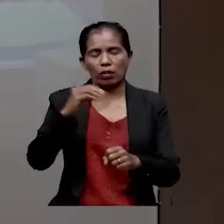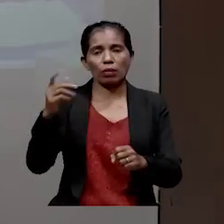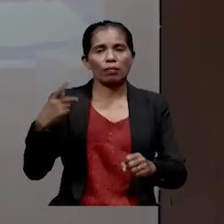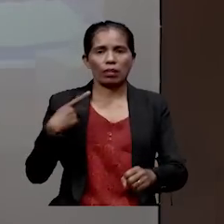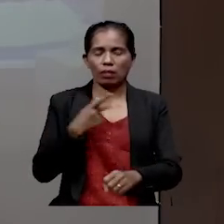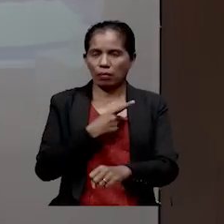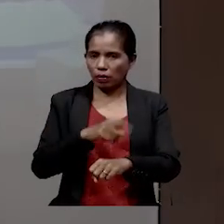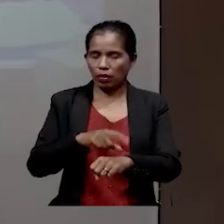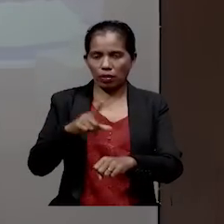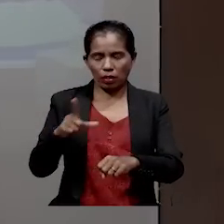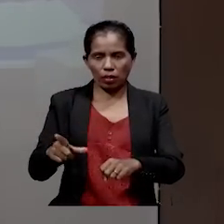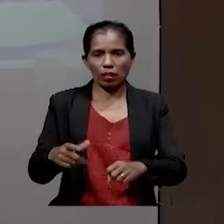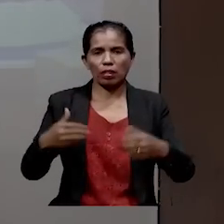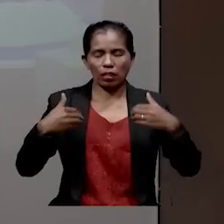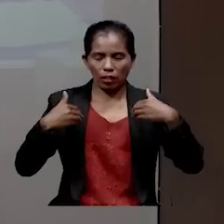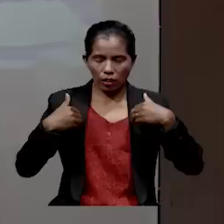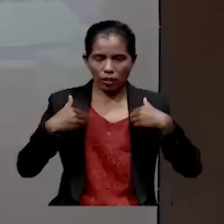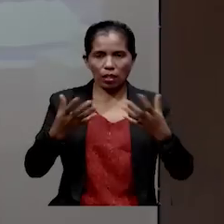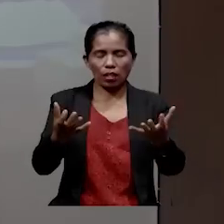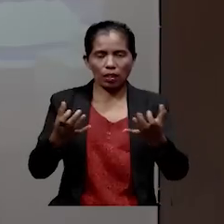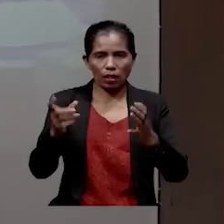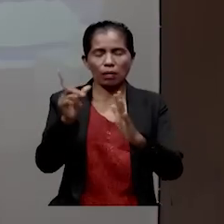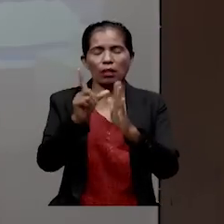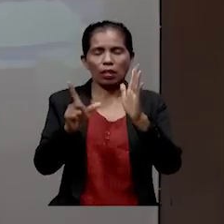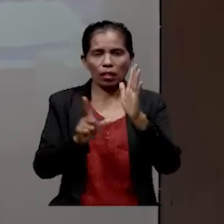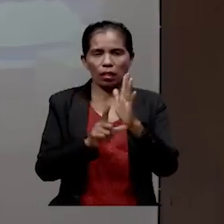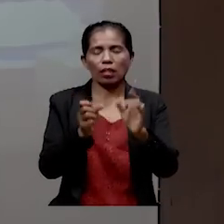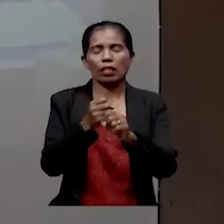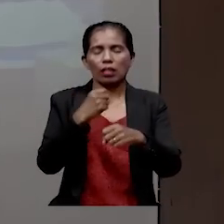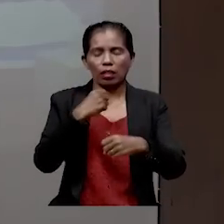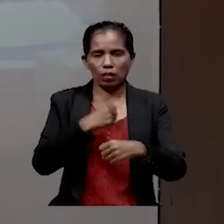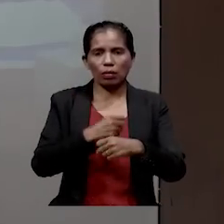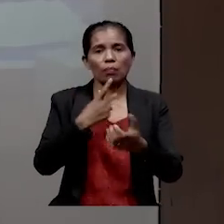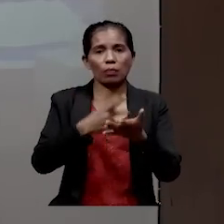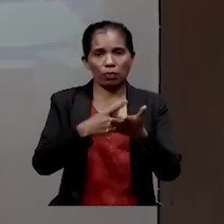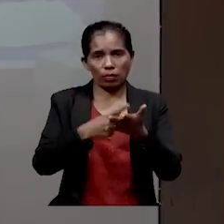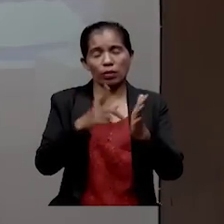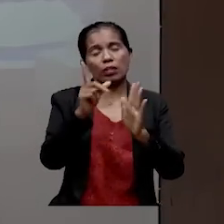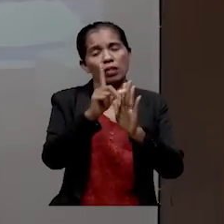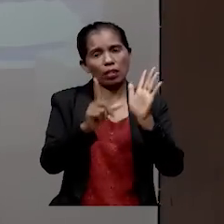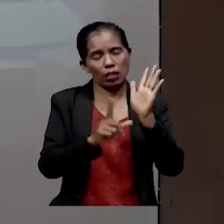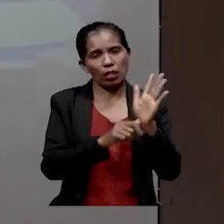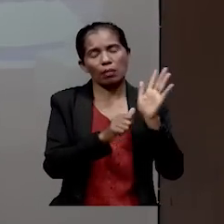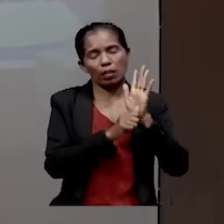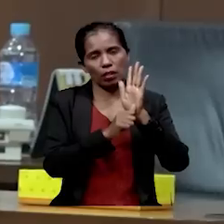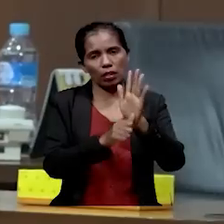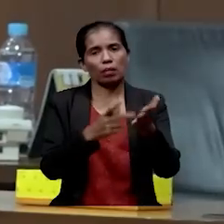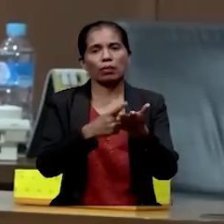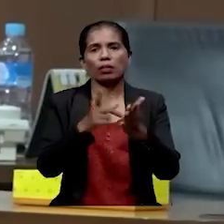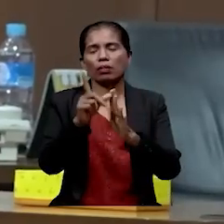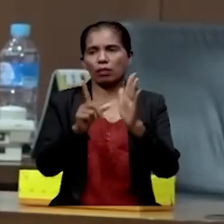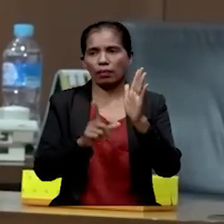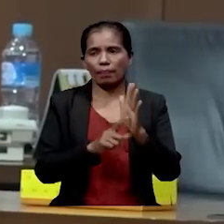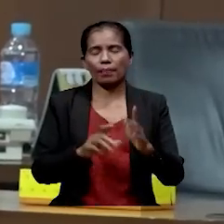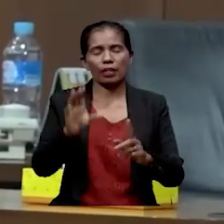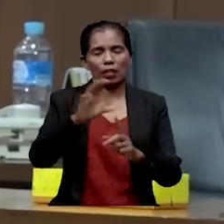Parlamento Nacional de Edmeca e a iniciativa de lei, a tohalo proposta lei, ka apresenta projeto de lei. Nune,